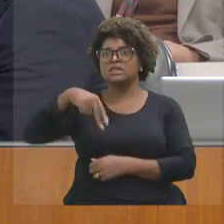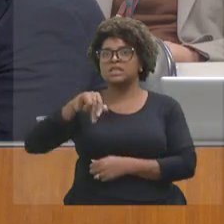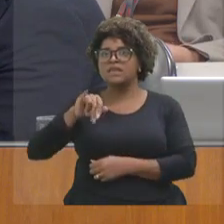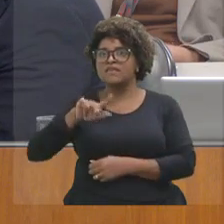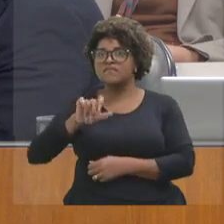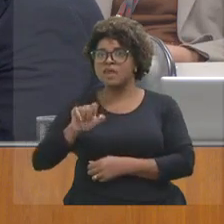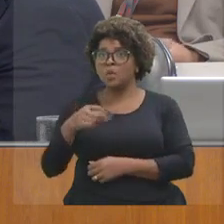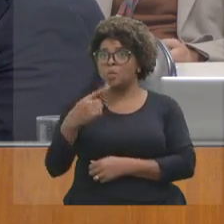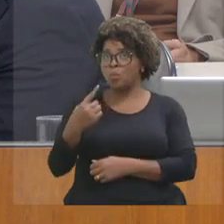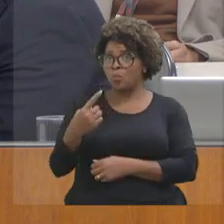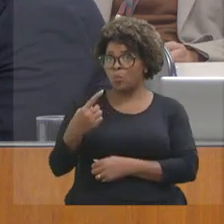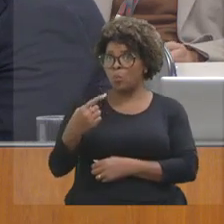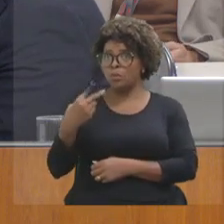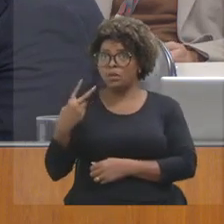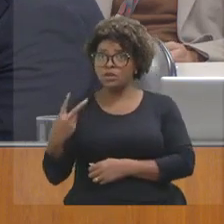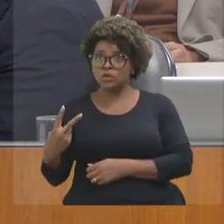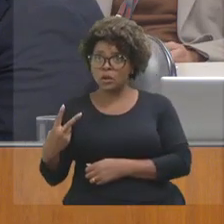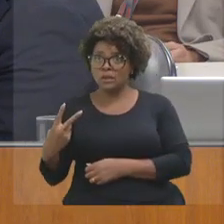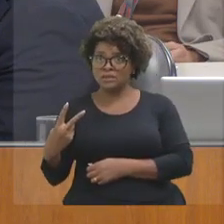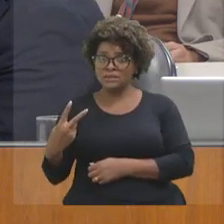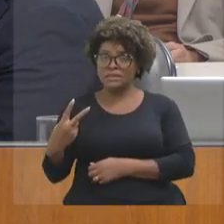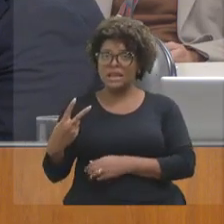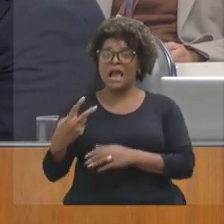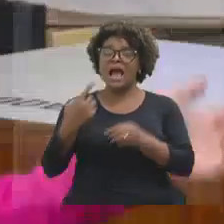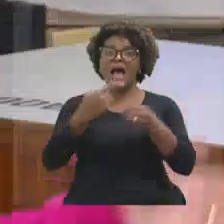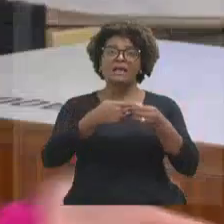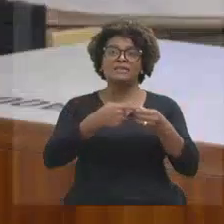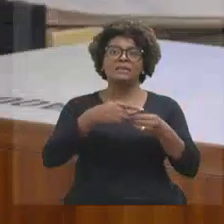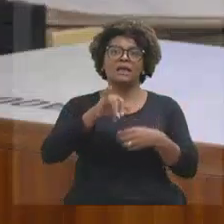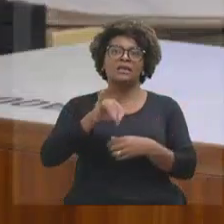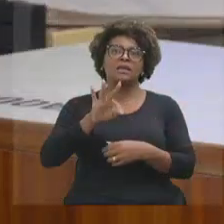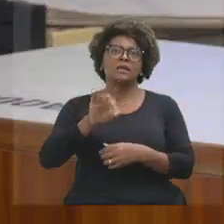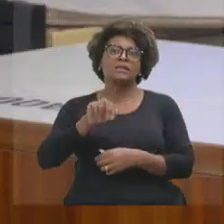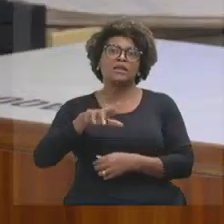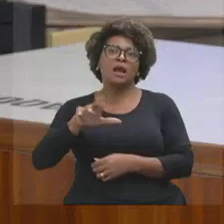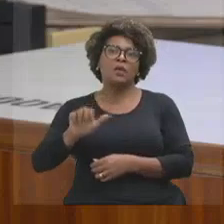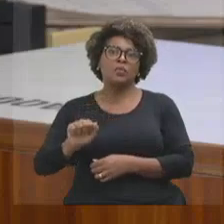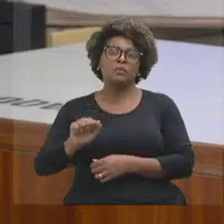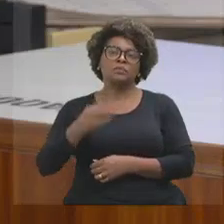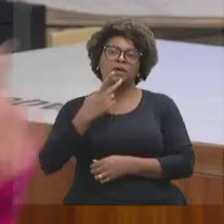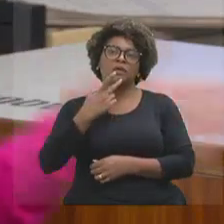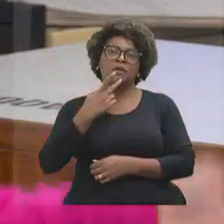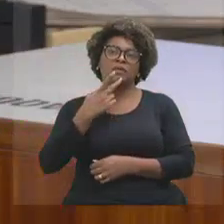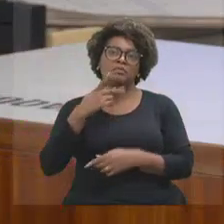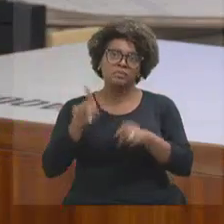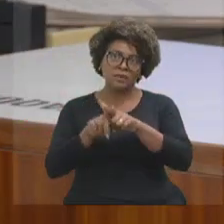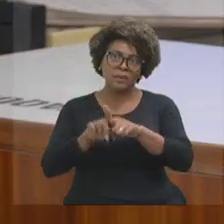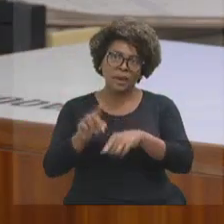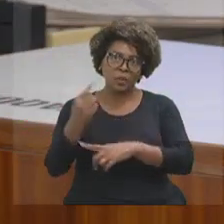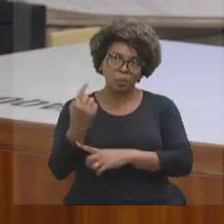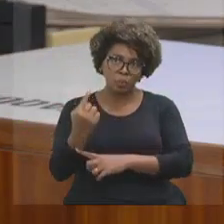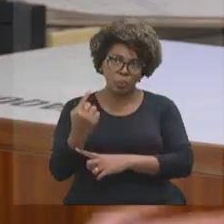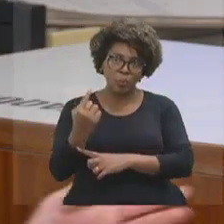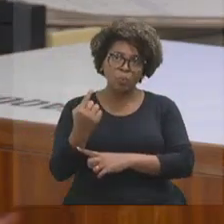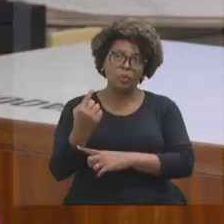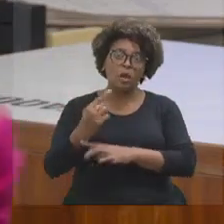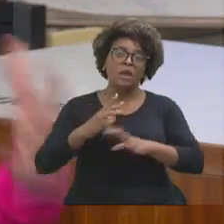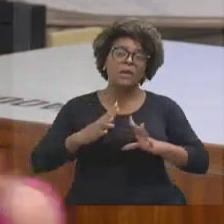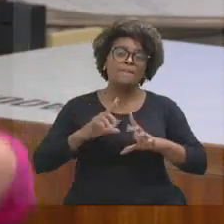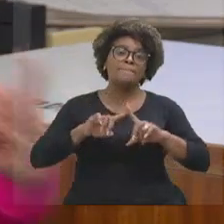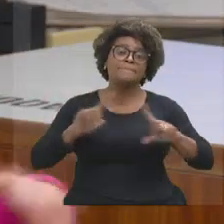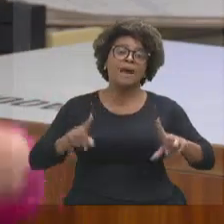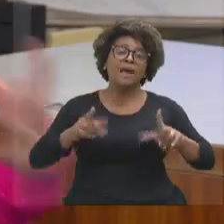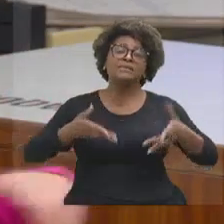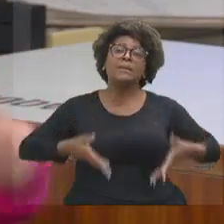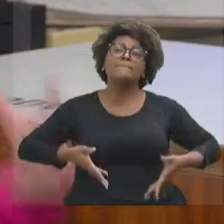nível 1 e o que eu recebo de informações é que a regulação Manda todo mundo de nível 1 para o São João e não tem mandado para Itaúna eles